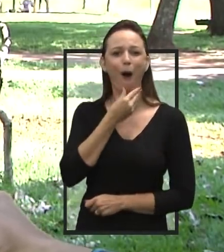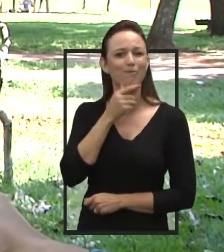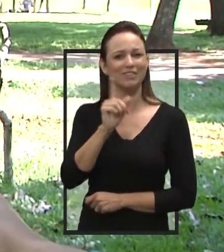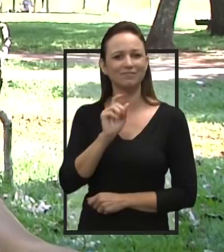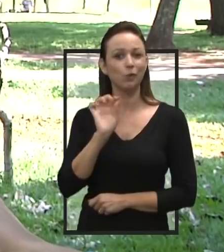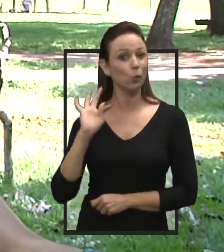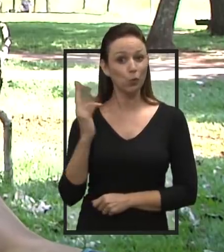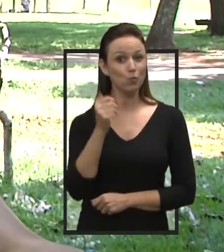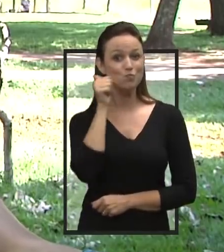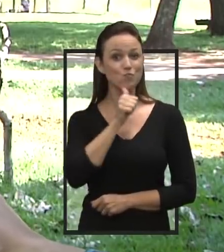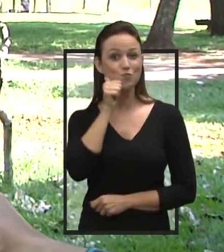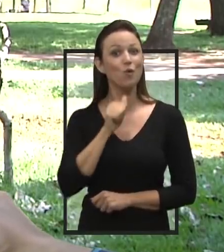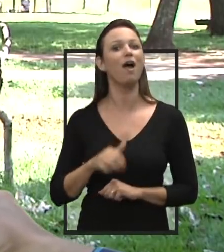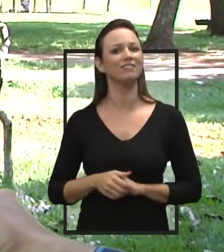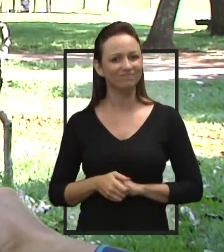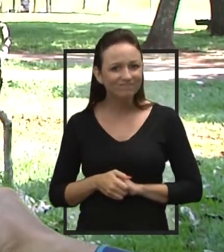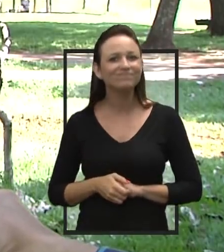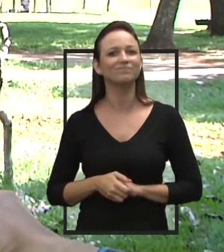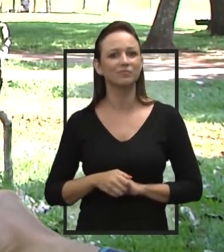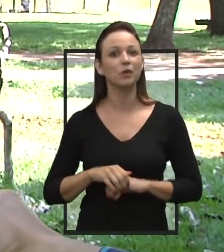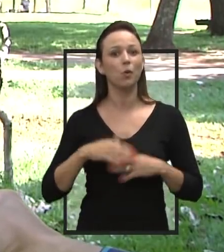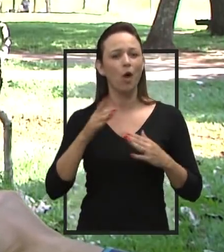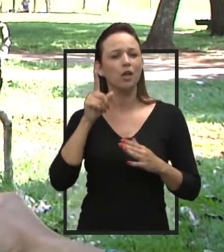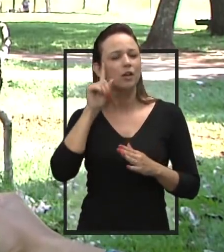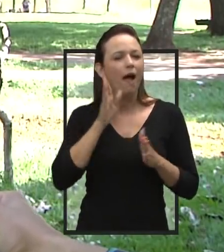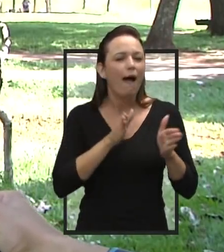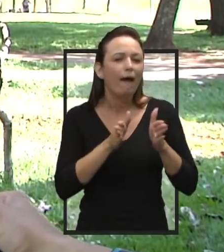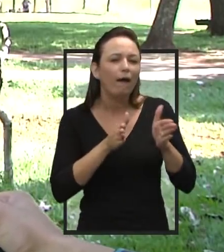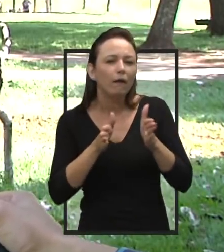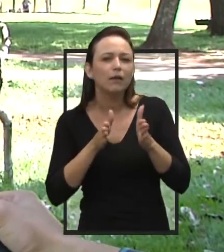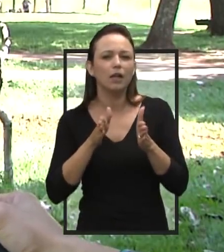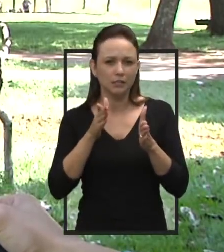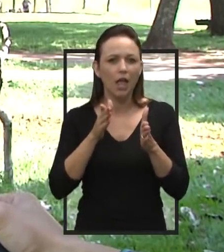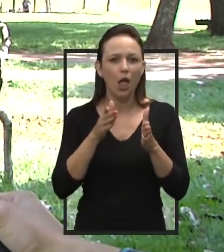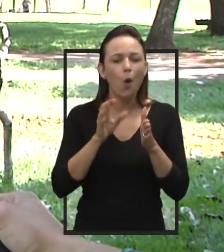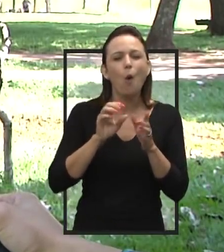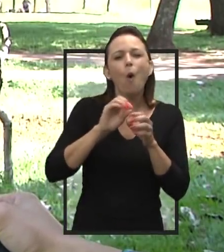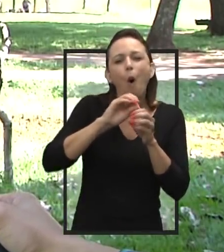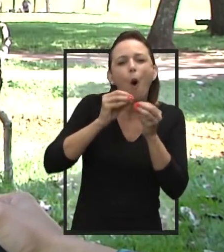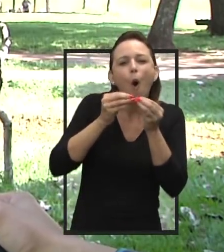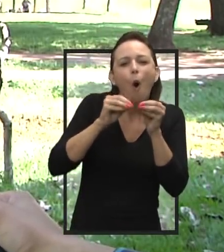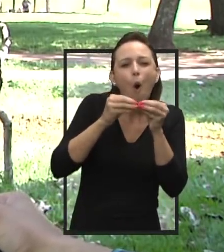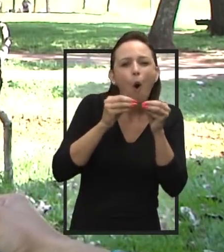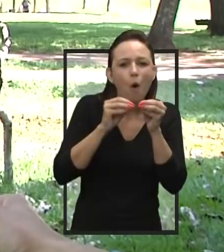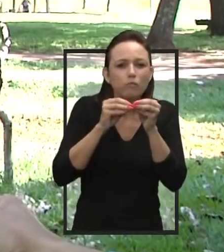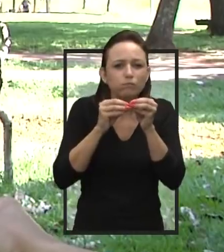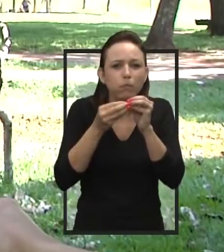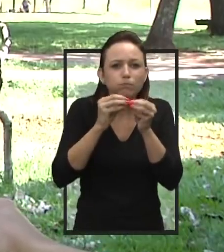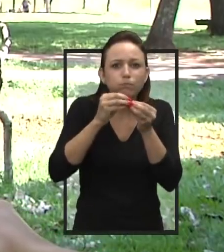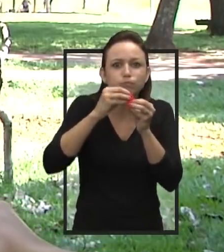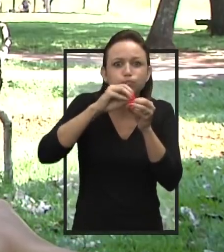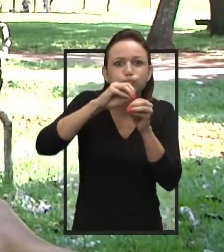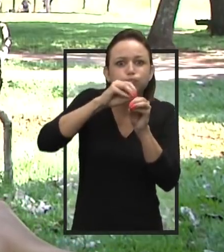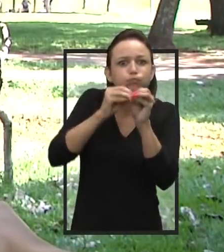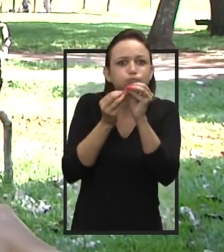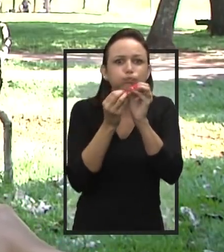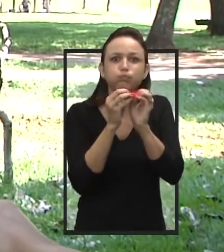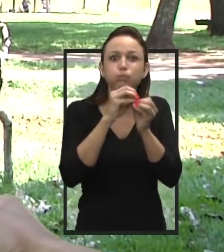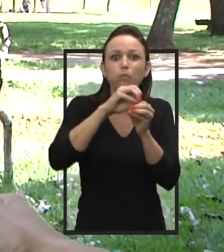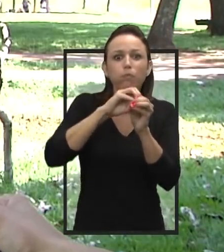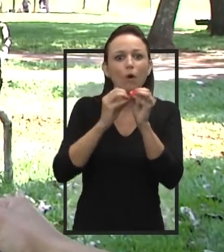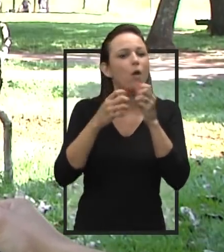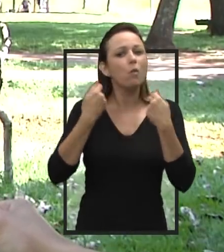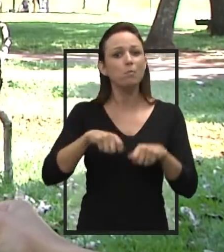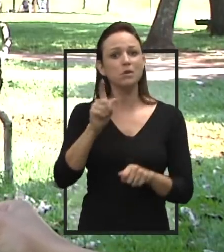todos fêmeas. E quando chega na época certa, os óvulos se desenvolvem sem a necessidade da fecundação do macho.